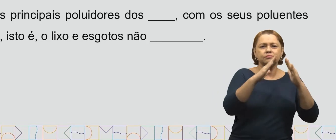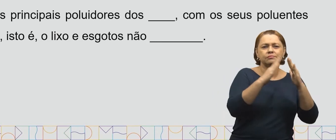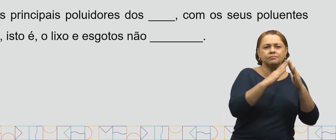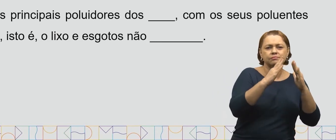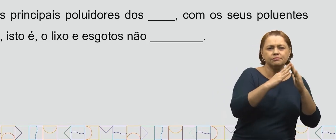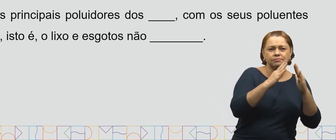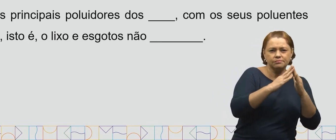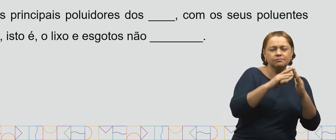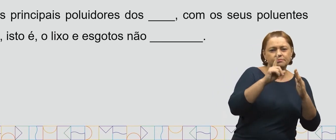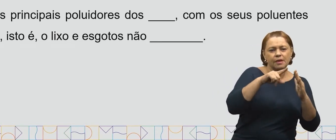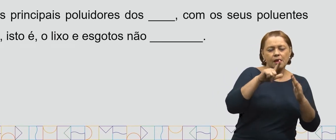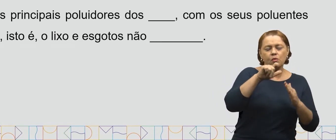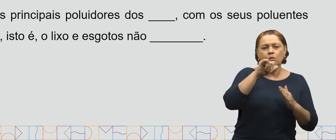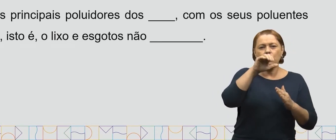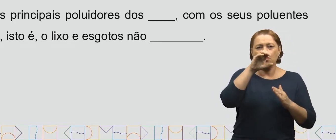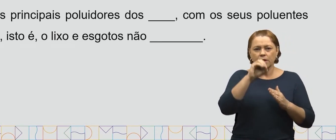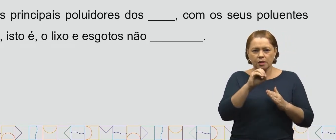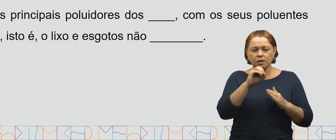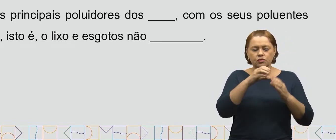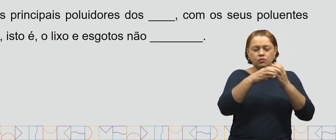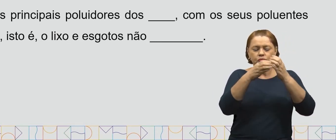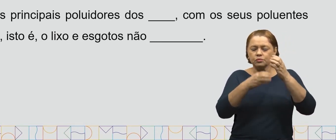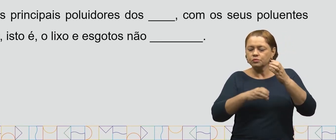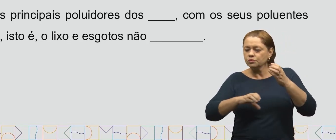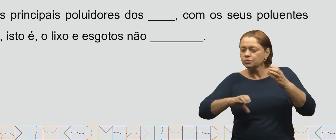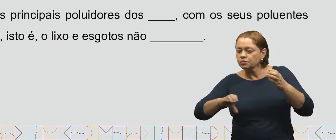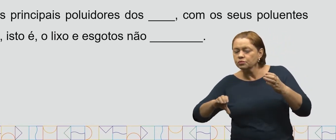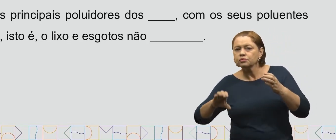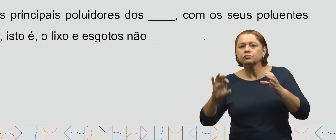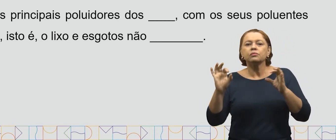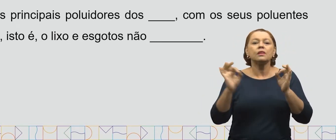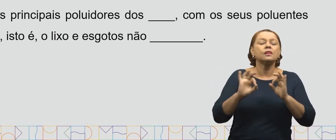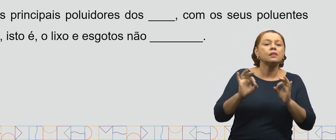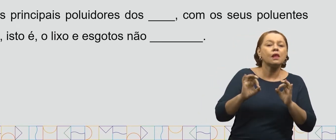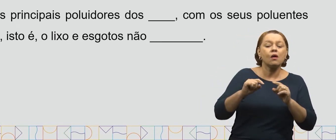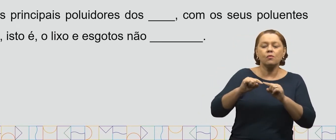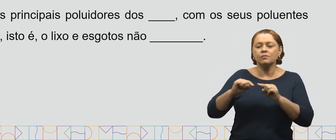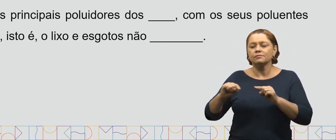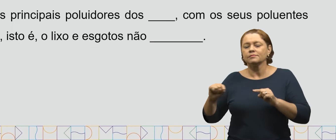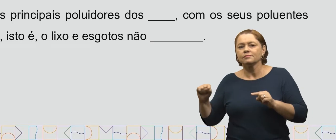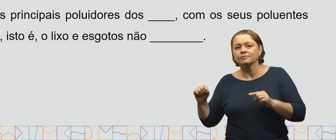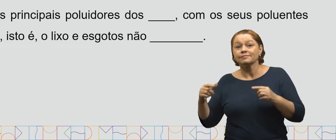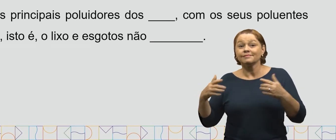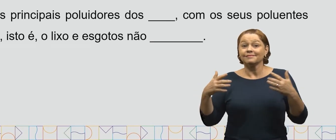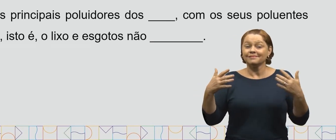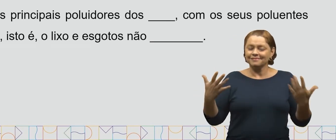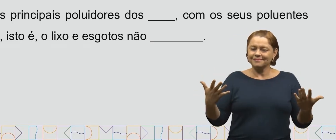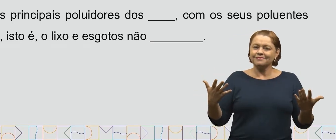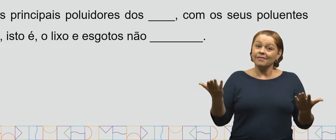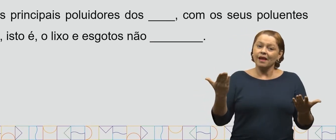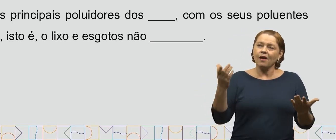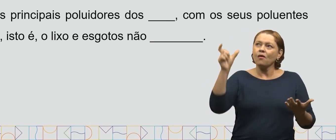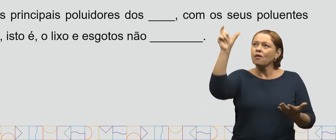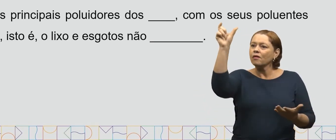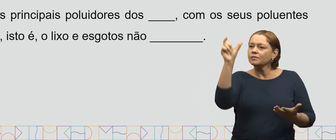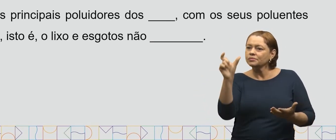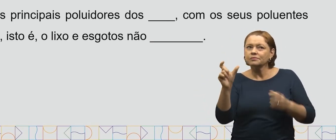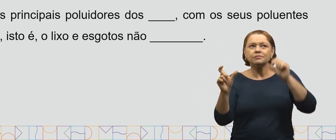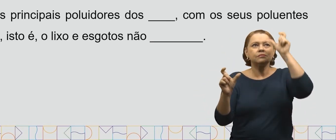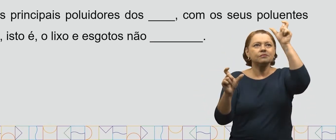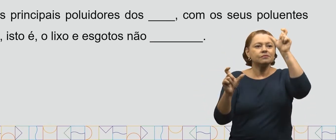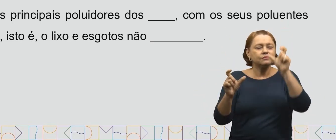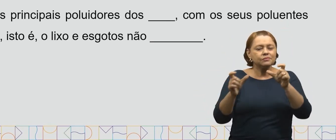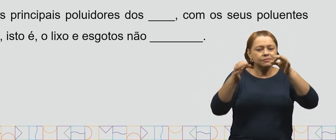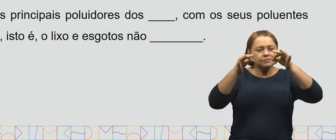isso é, o lixo e esgotos, não espaço. Muito bem, vamos completar as